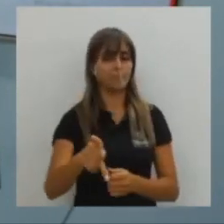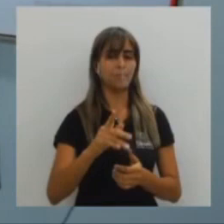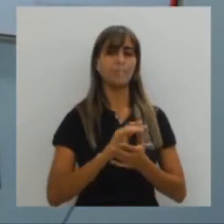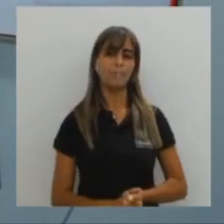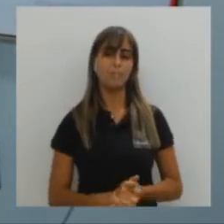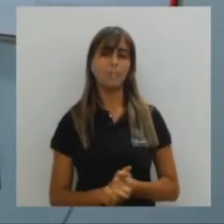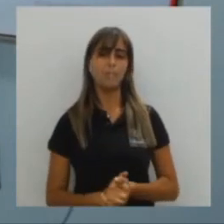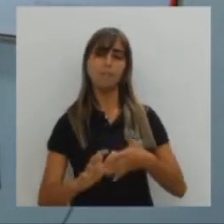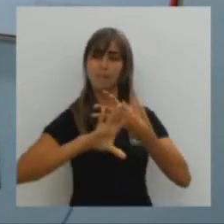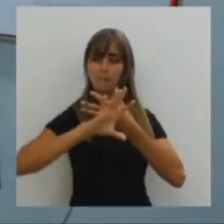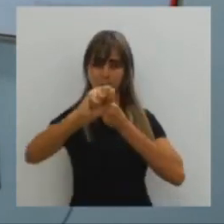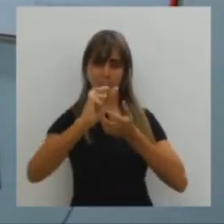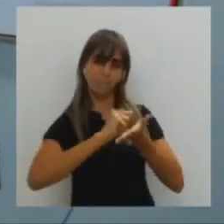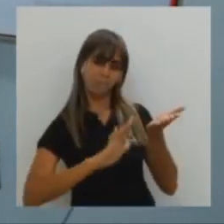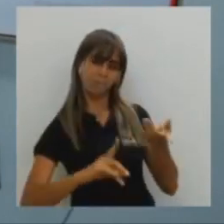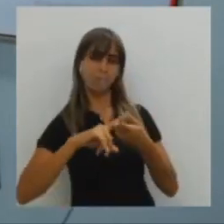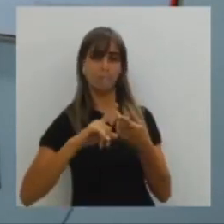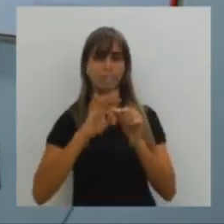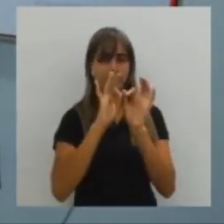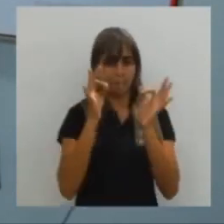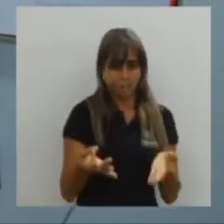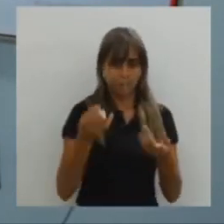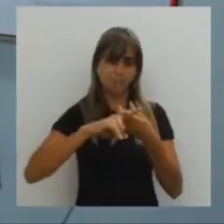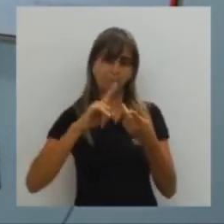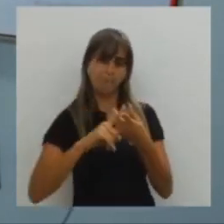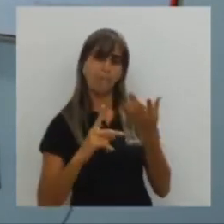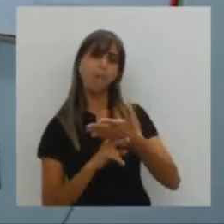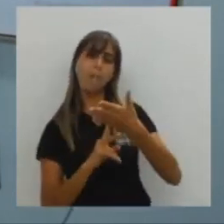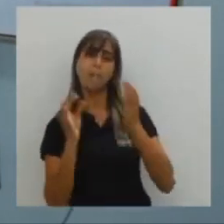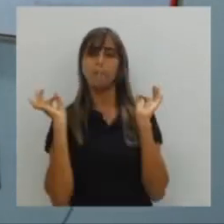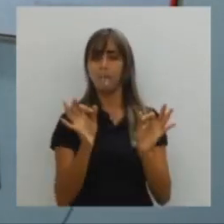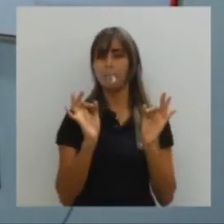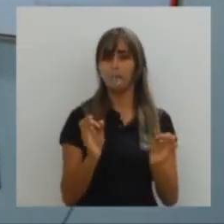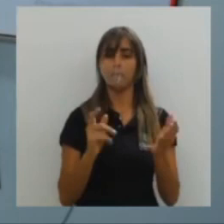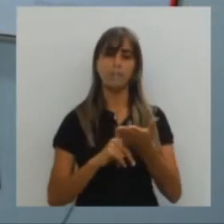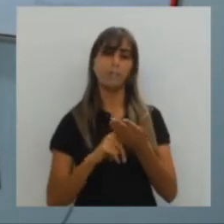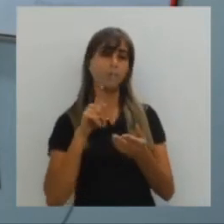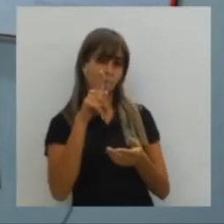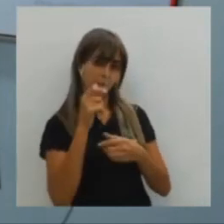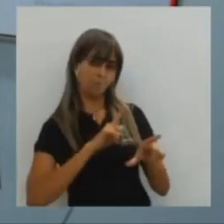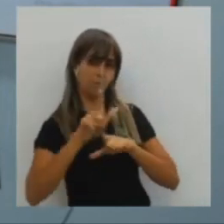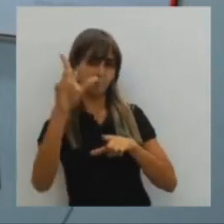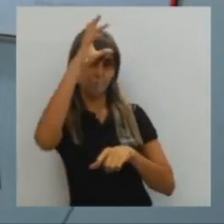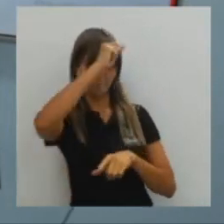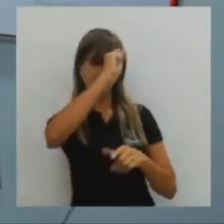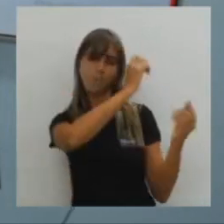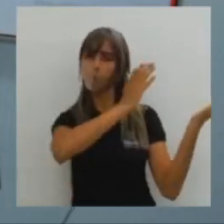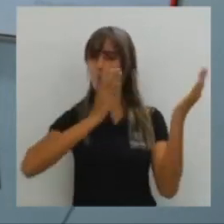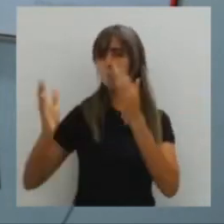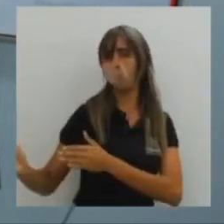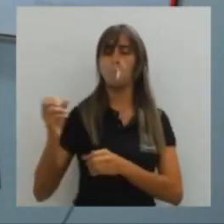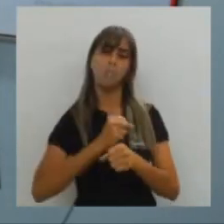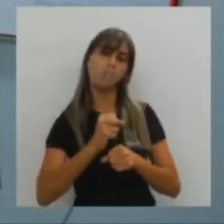remotas, tá? Além dos tempos verbais simples, a gente tem os tempos verbais perfeitos e os continuous, que vocês vão trabalhar ao decorrer do ano e